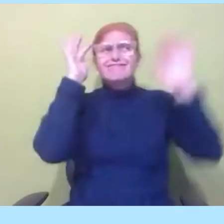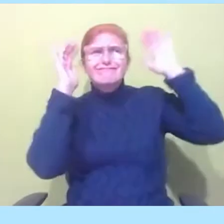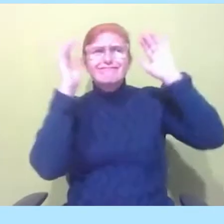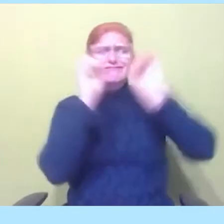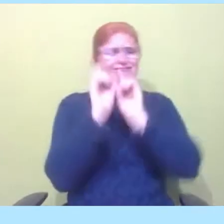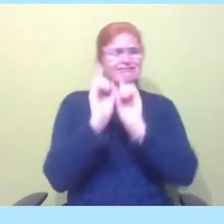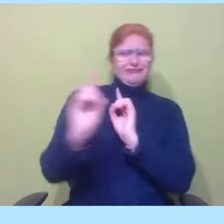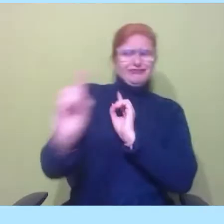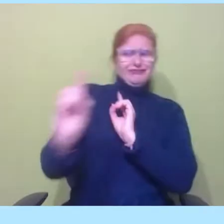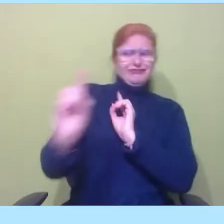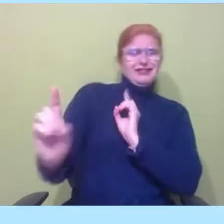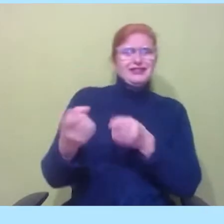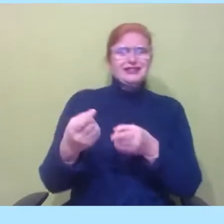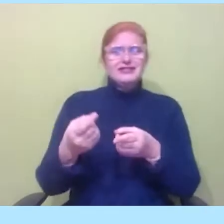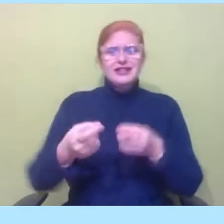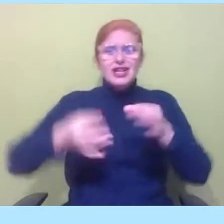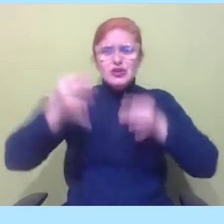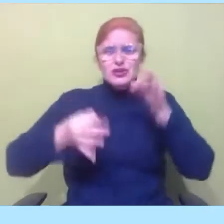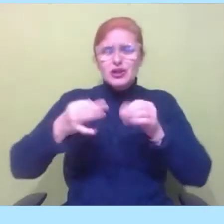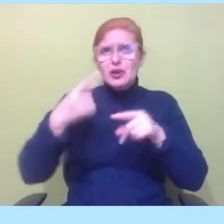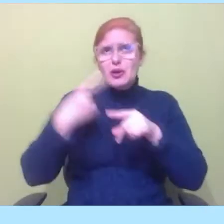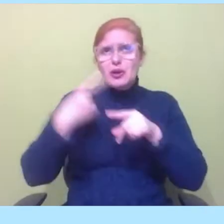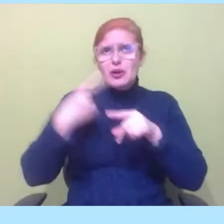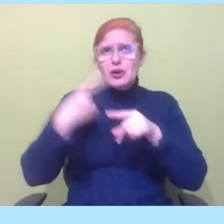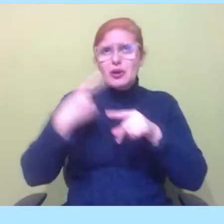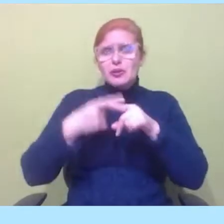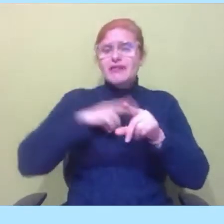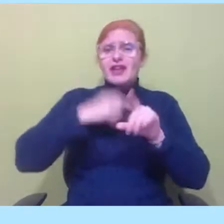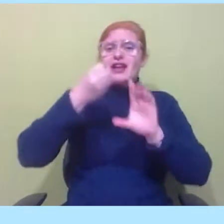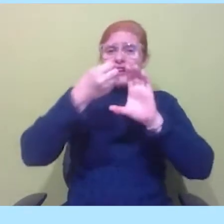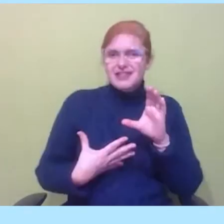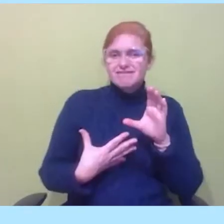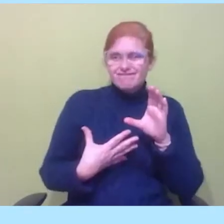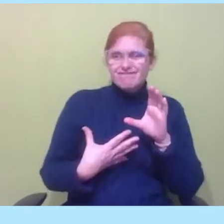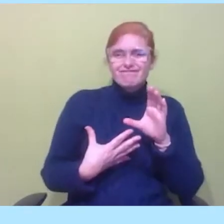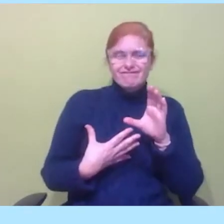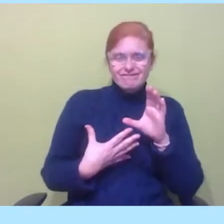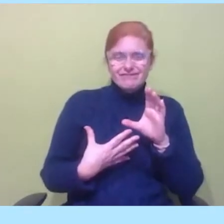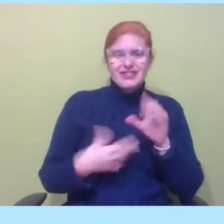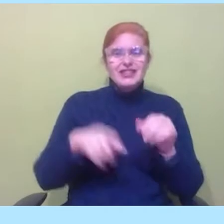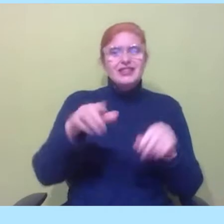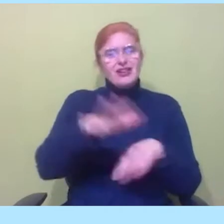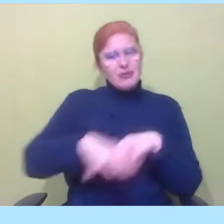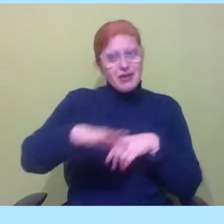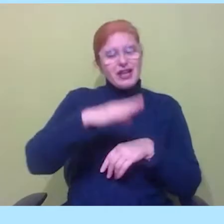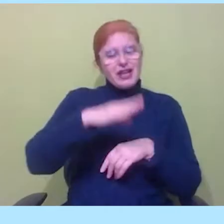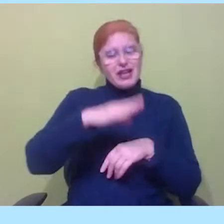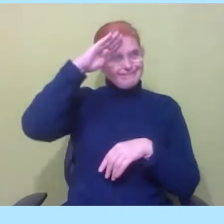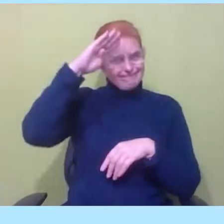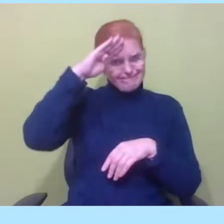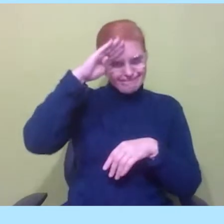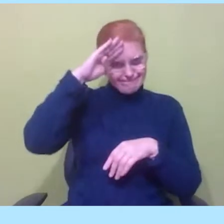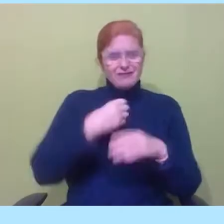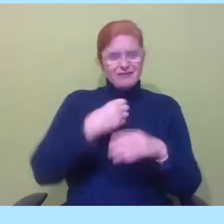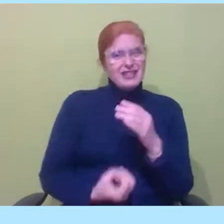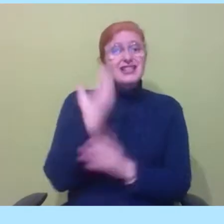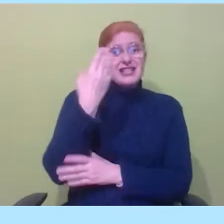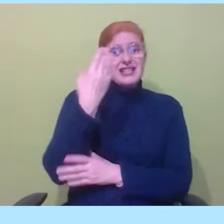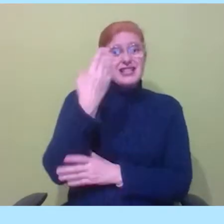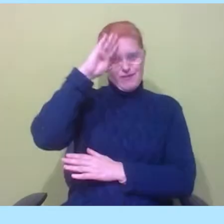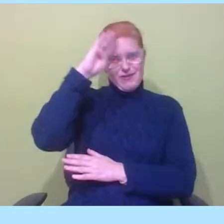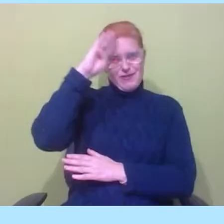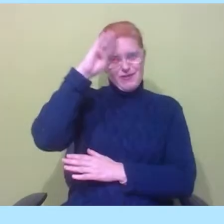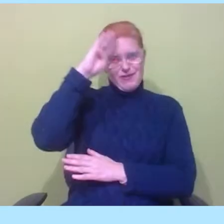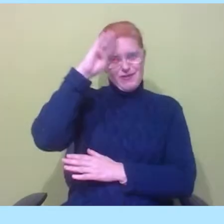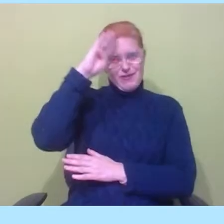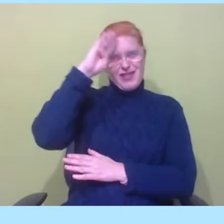Nanda mencionou, né, Nanda, ser um ambiente militarizado, vir de uma origem militarizada, né, a gente sabe que a internet em si